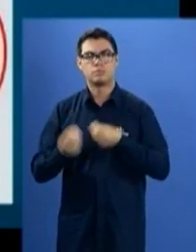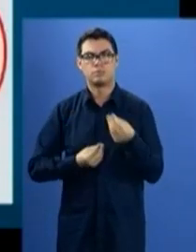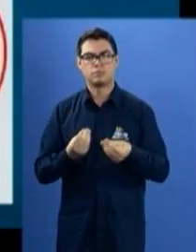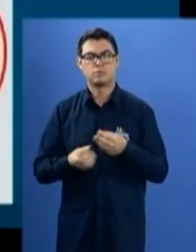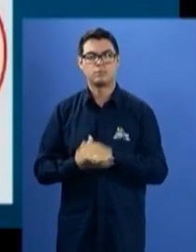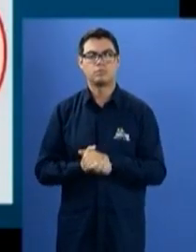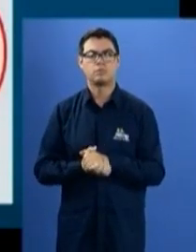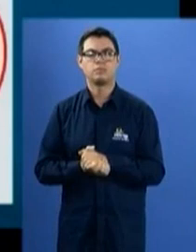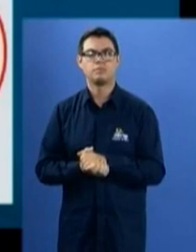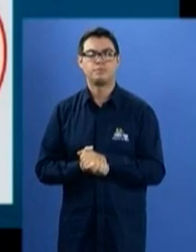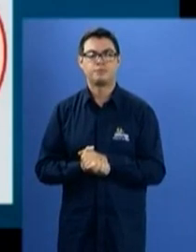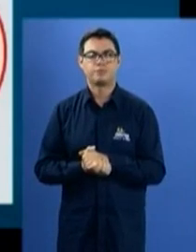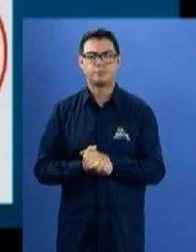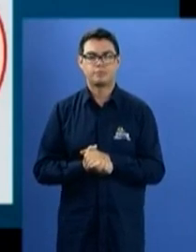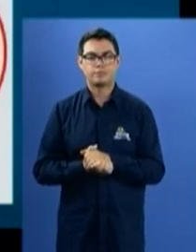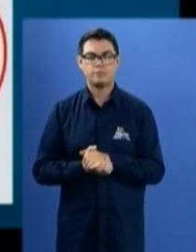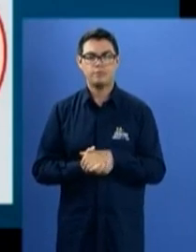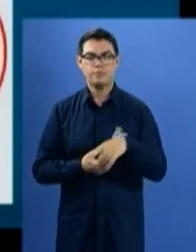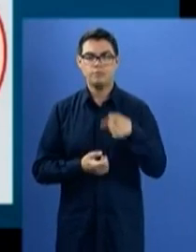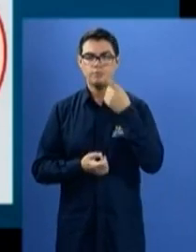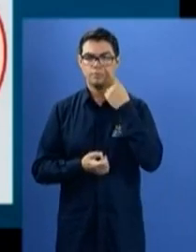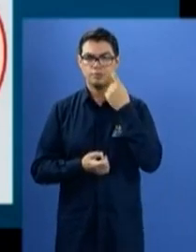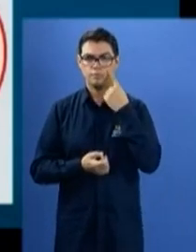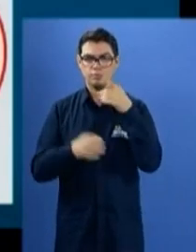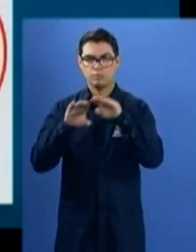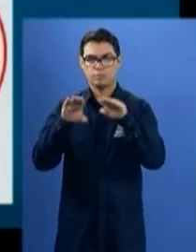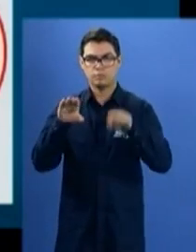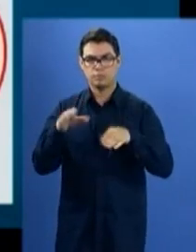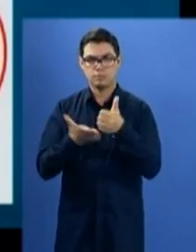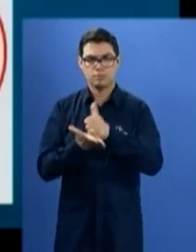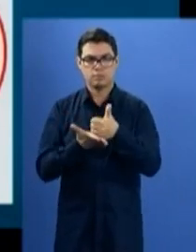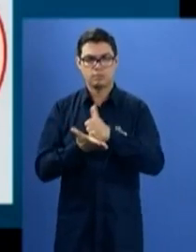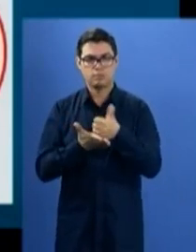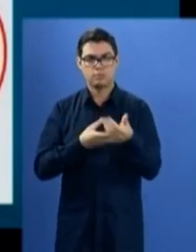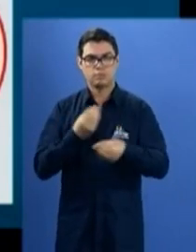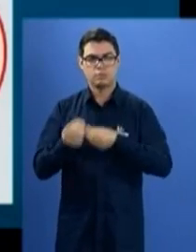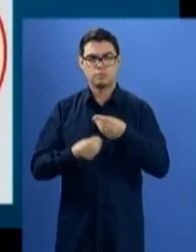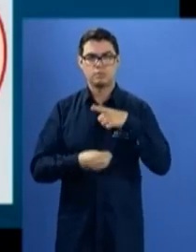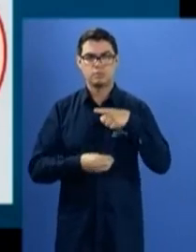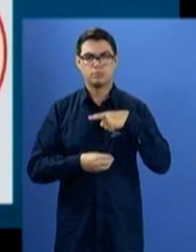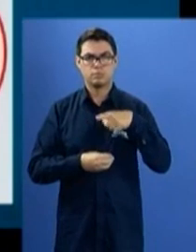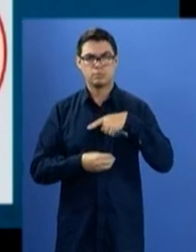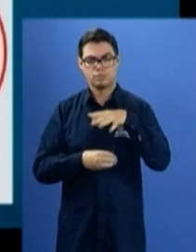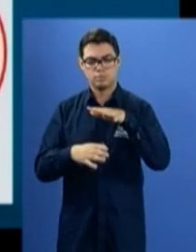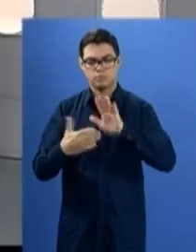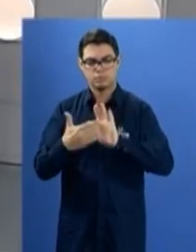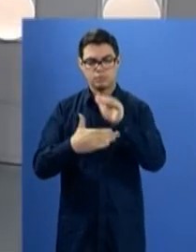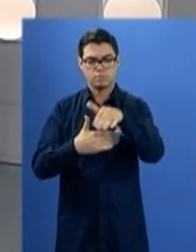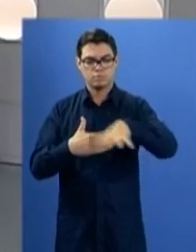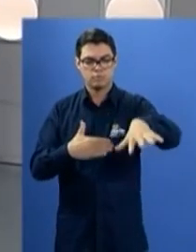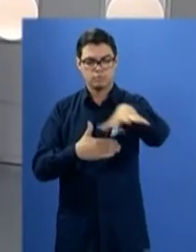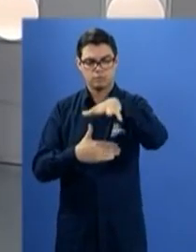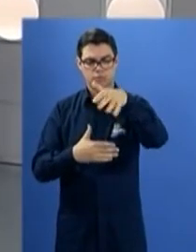Dentro dos sistemas de controle, temos aí um ambiente interno e um